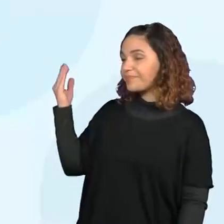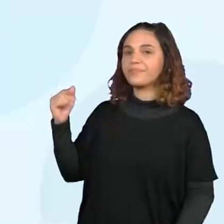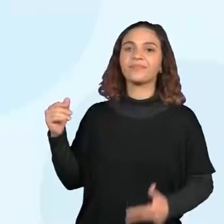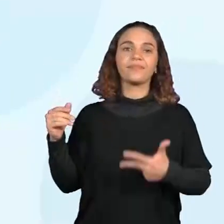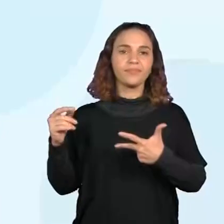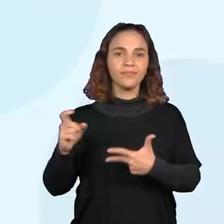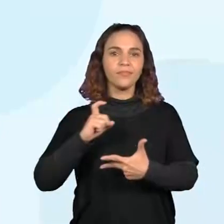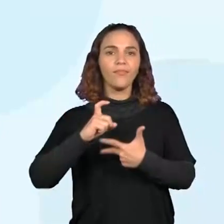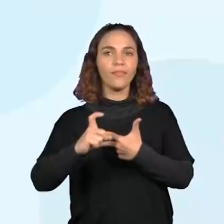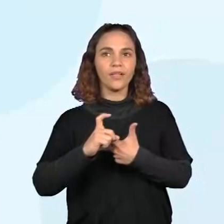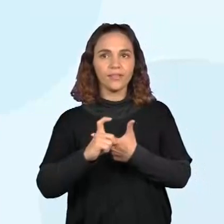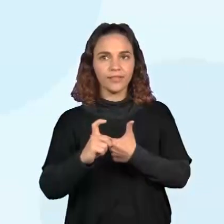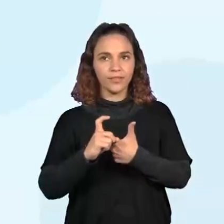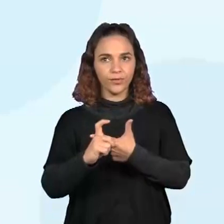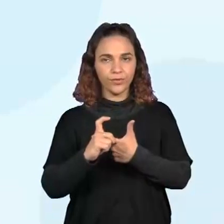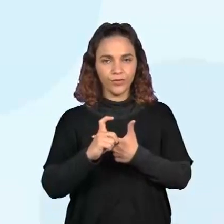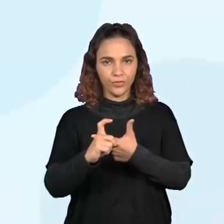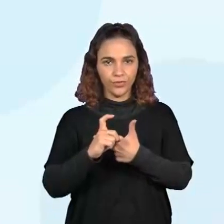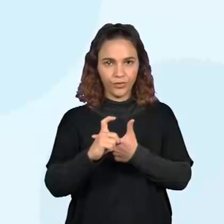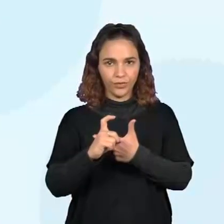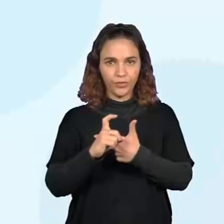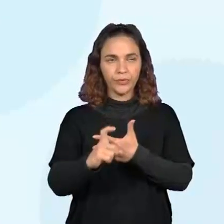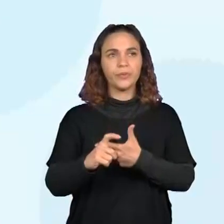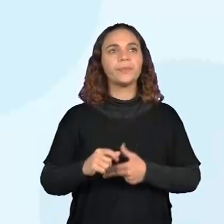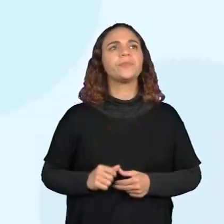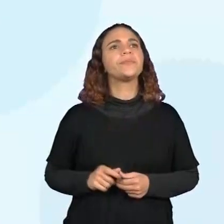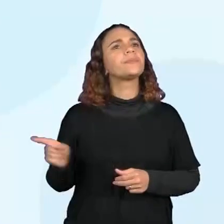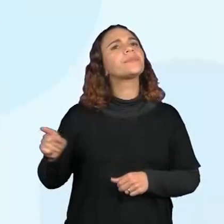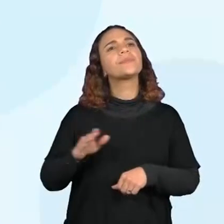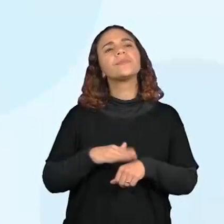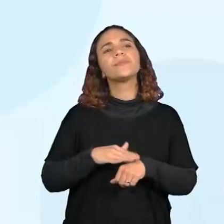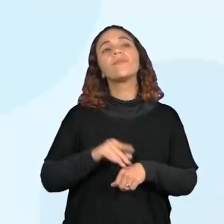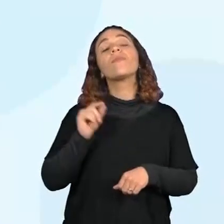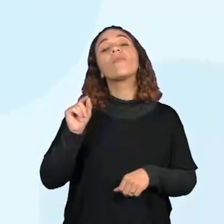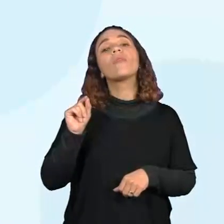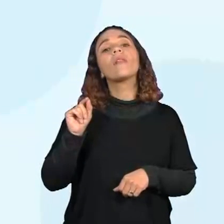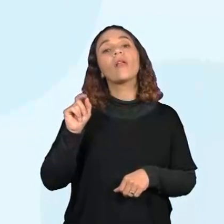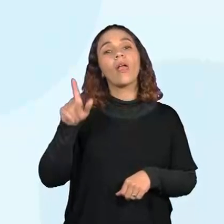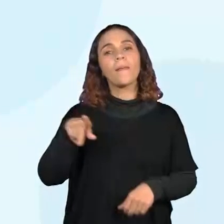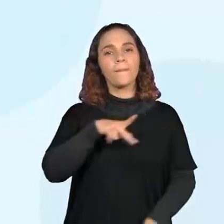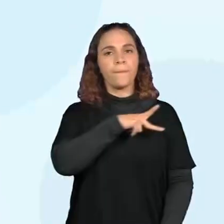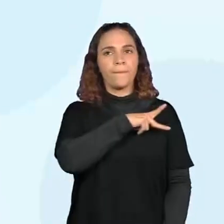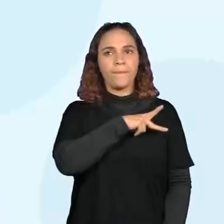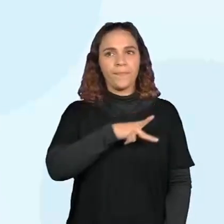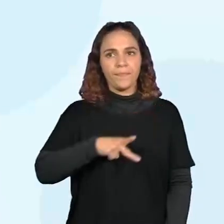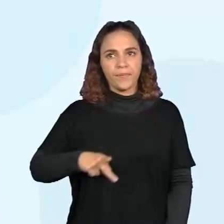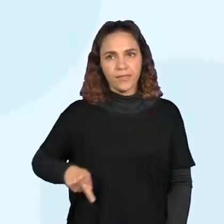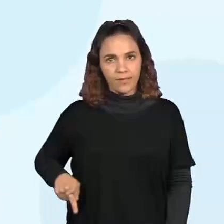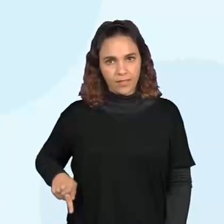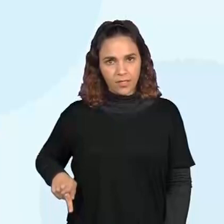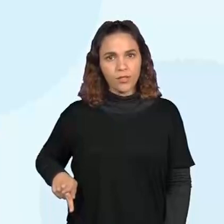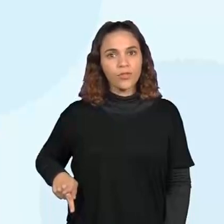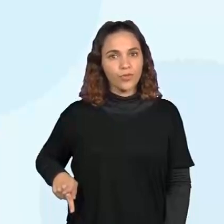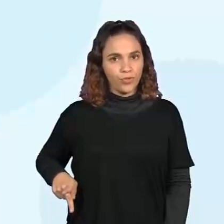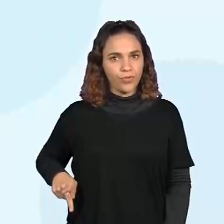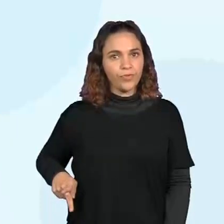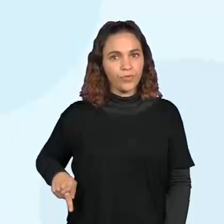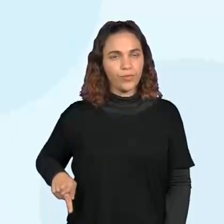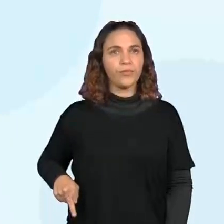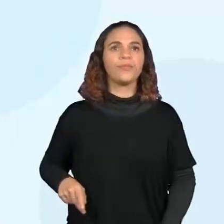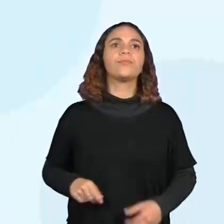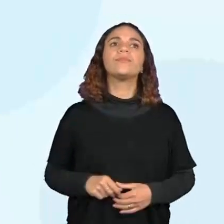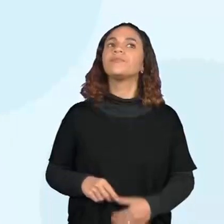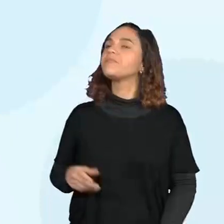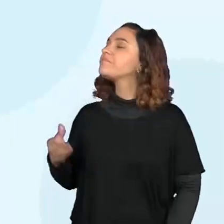executivo. O poder executivo é exercido pelo presidente da República, que a gente